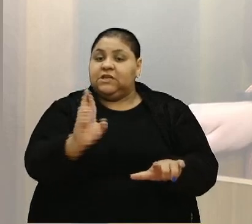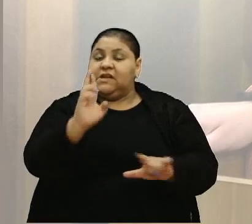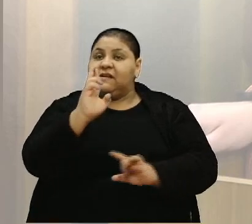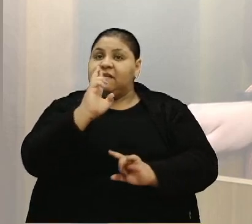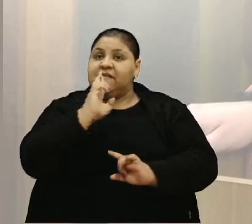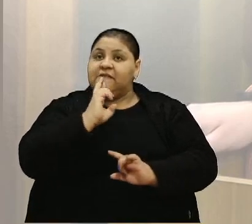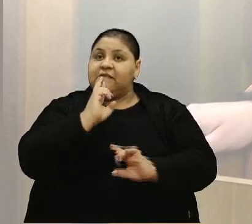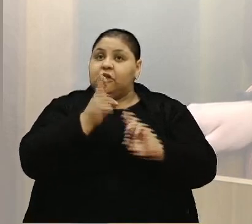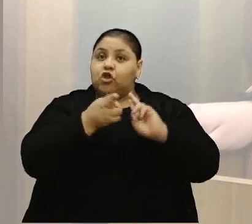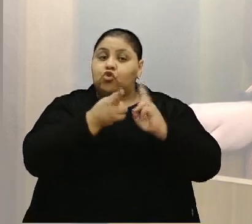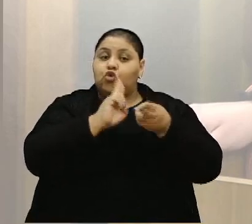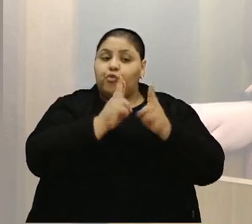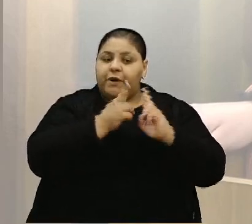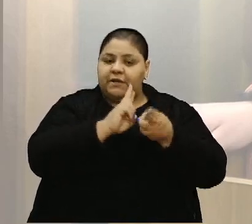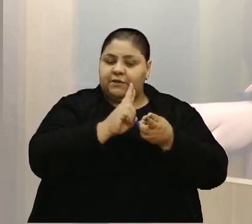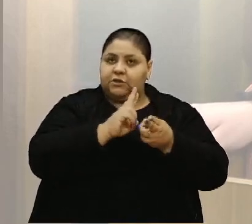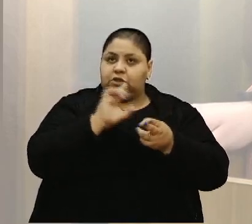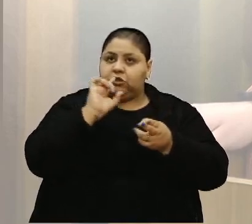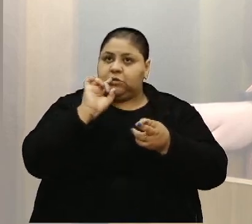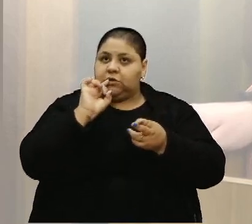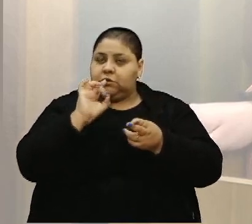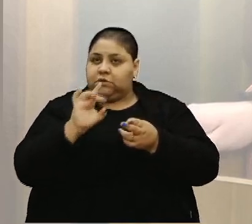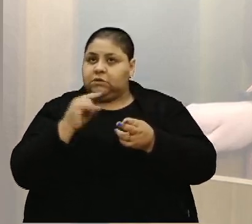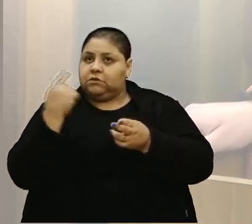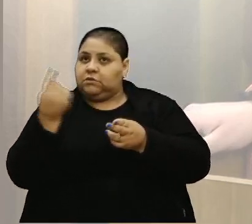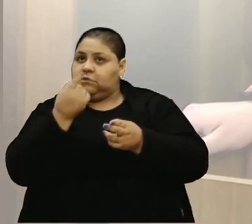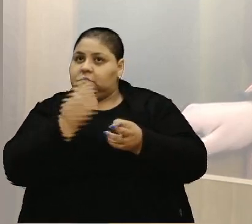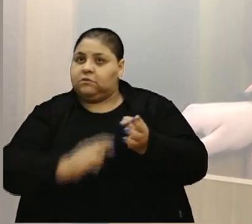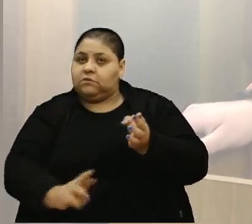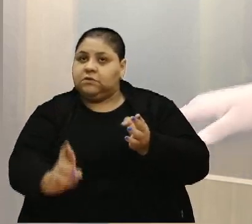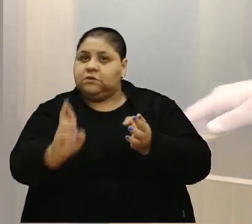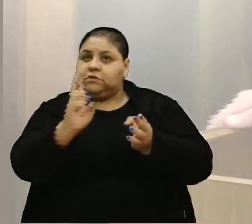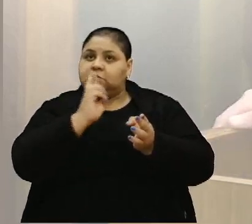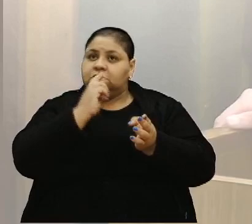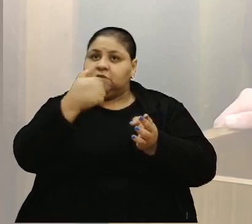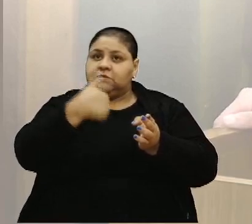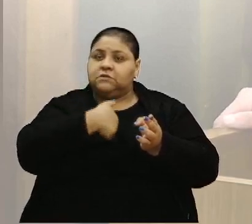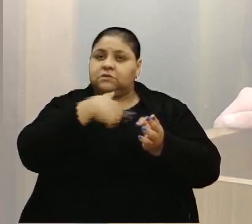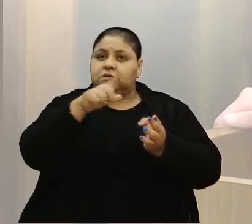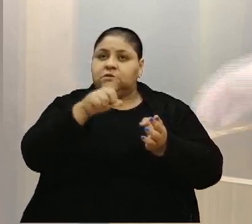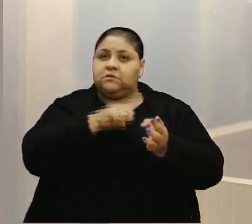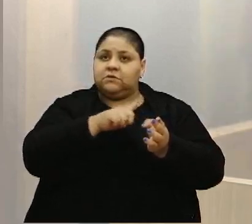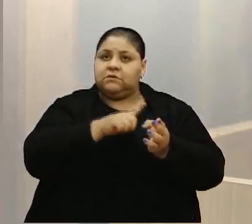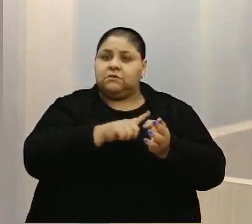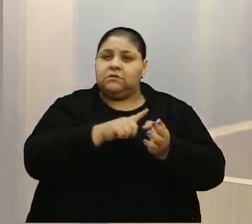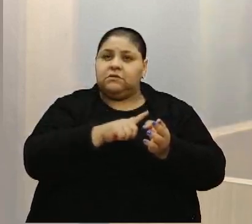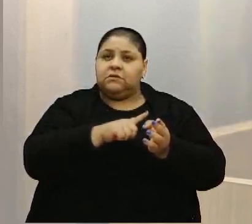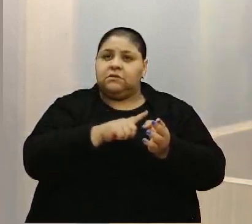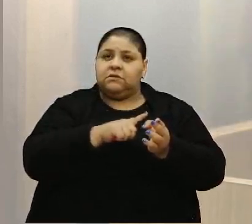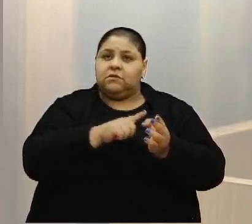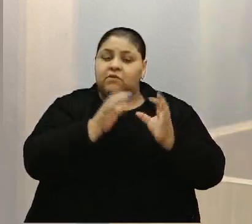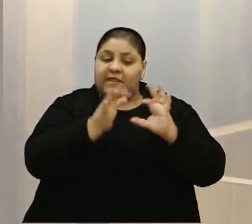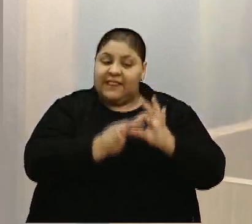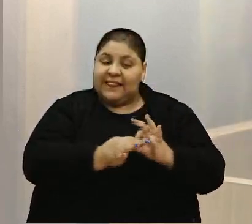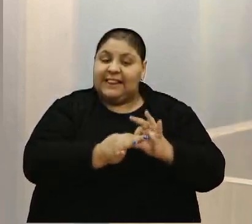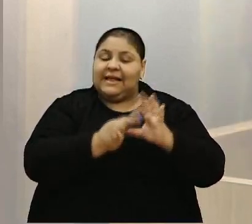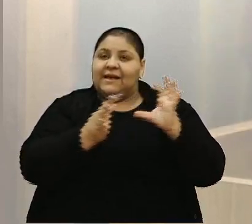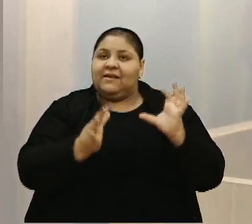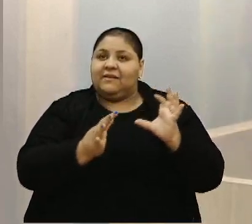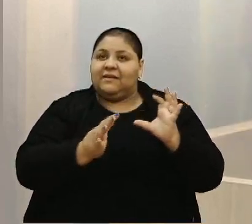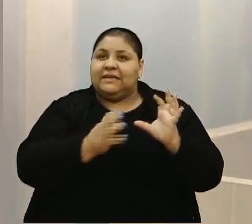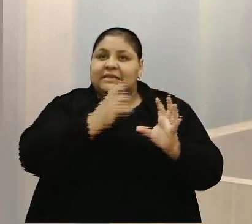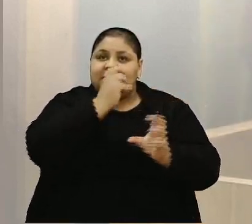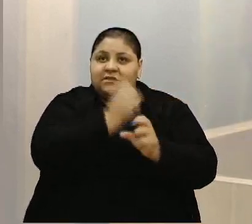do urbanismo, só houve, a única resposta que eu tive é que há a liberação desta